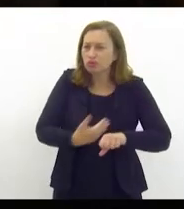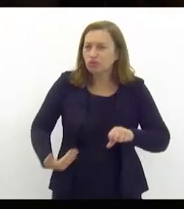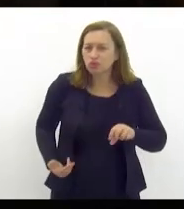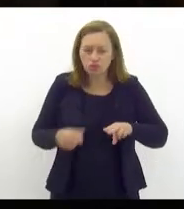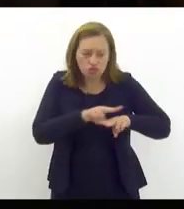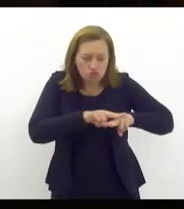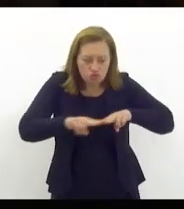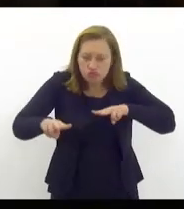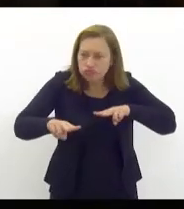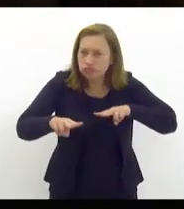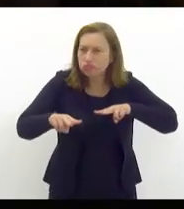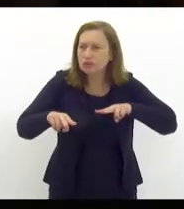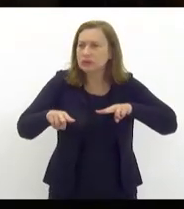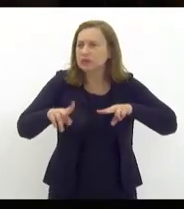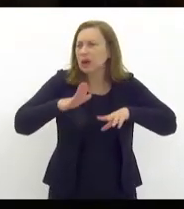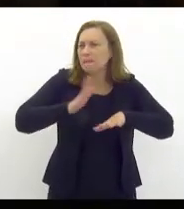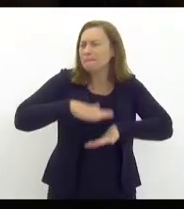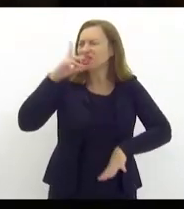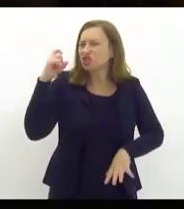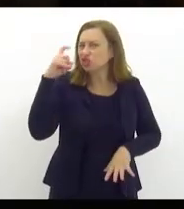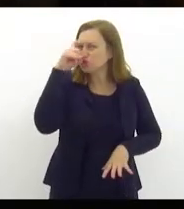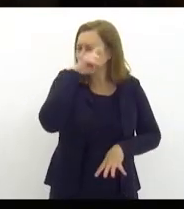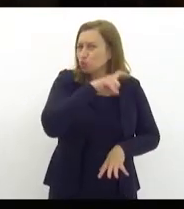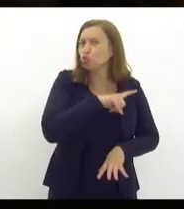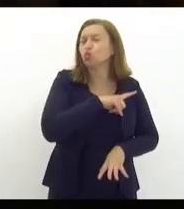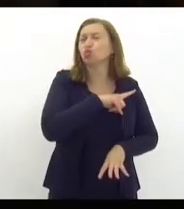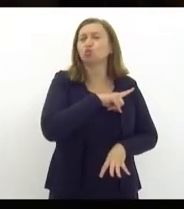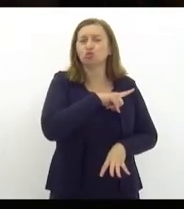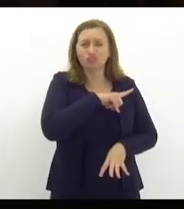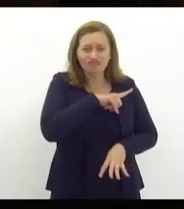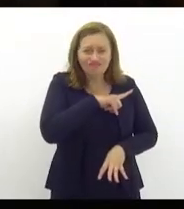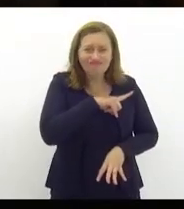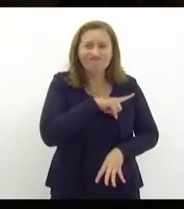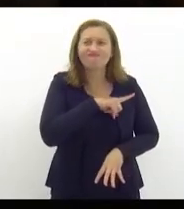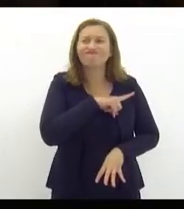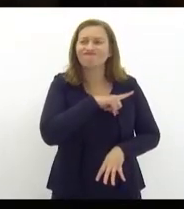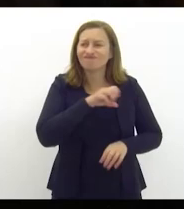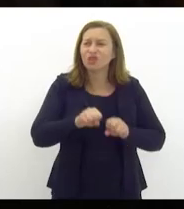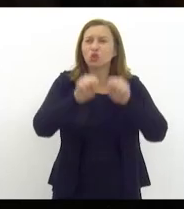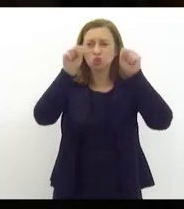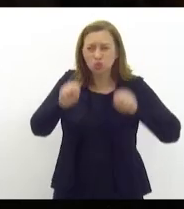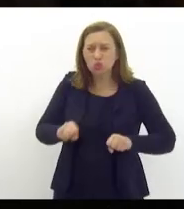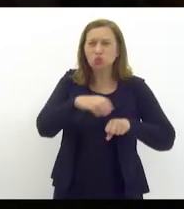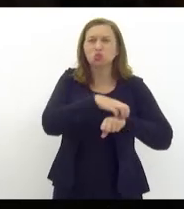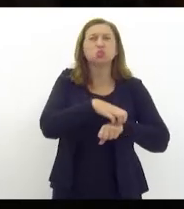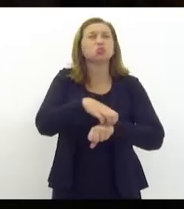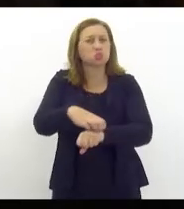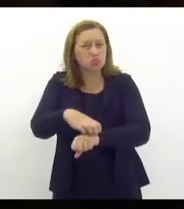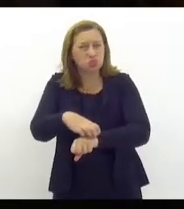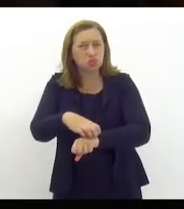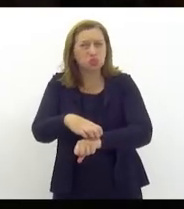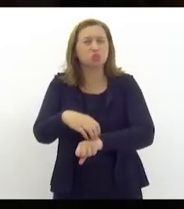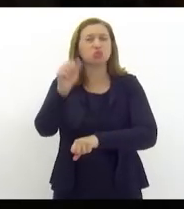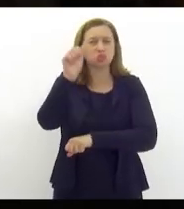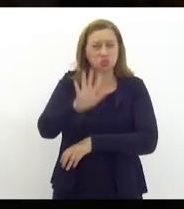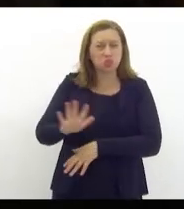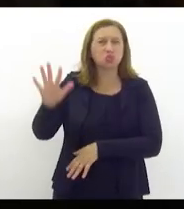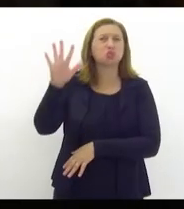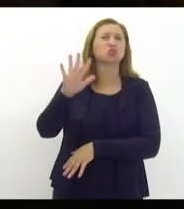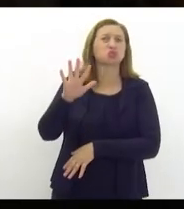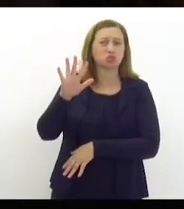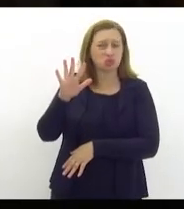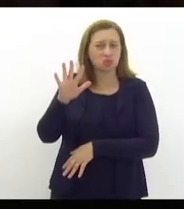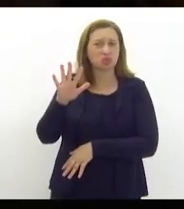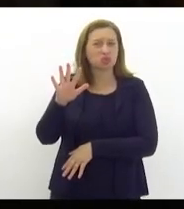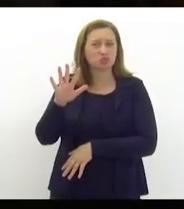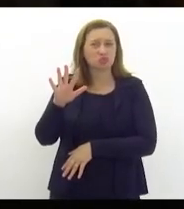trilhos, mais caótico será o sistema de transporte geral